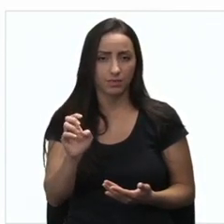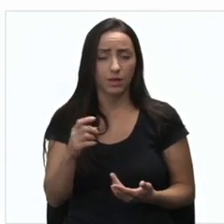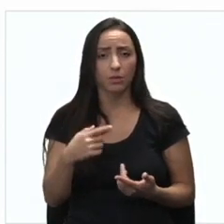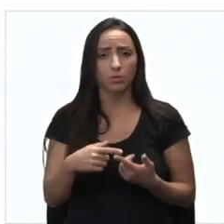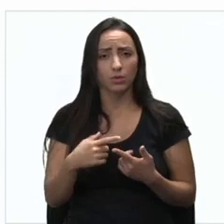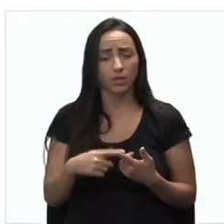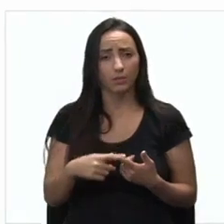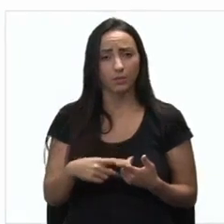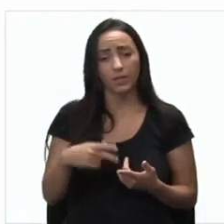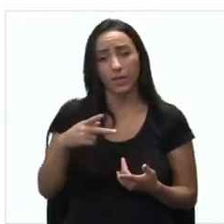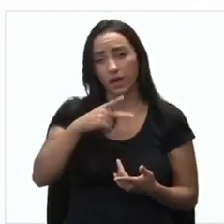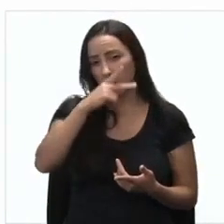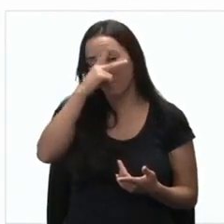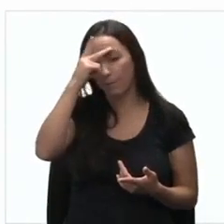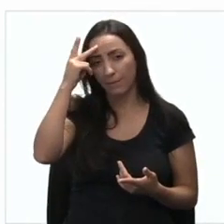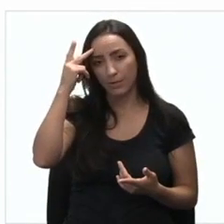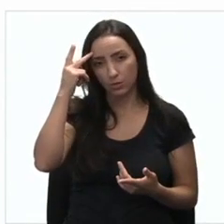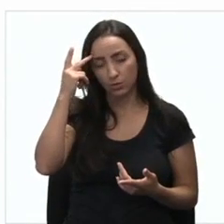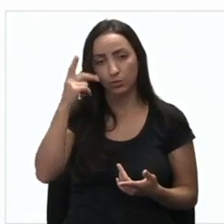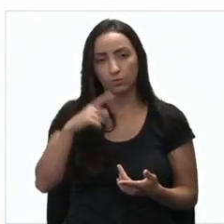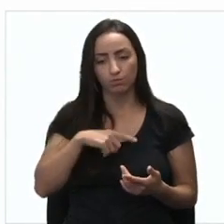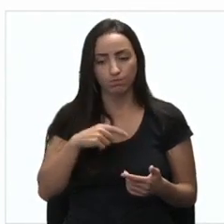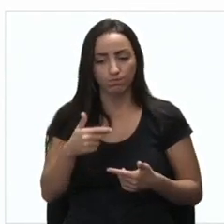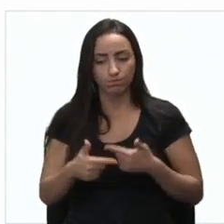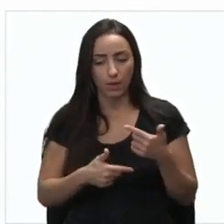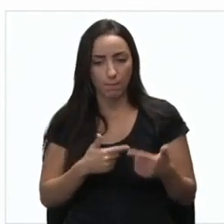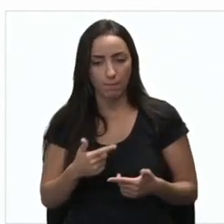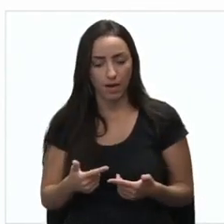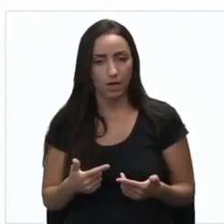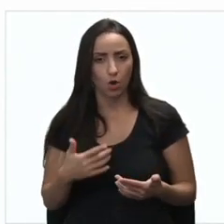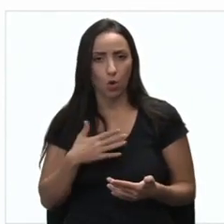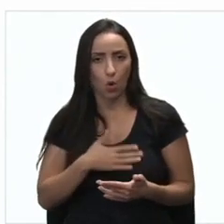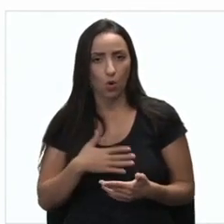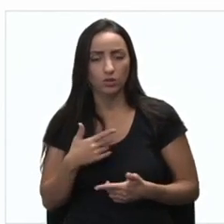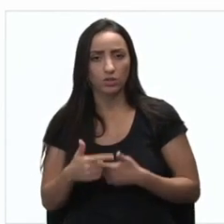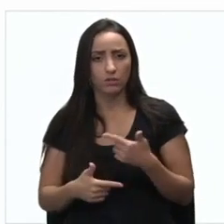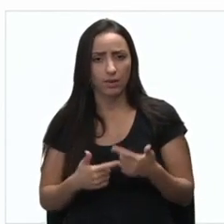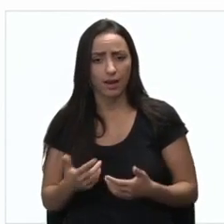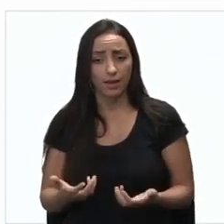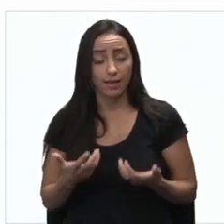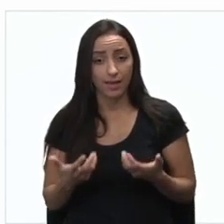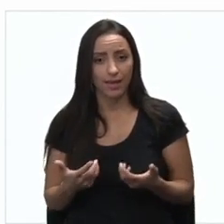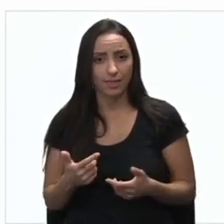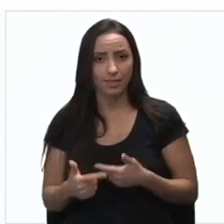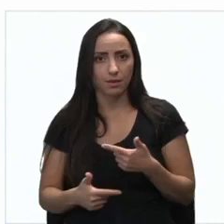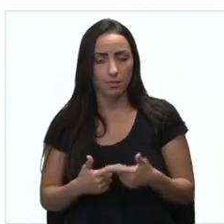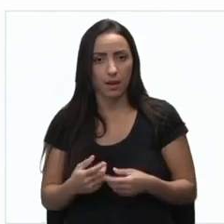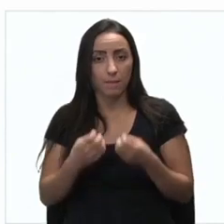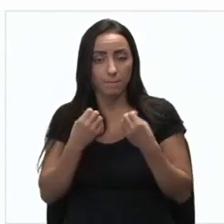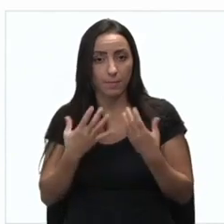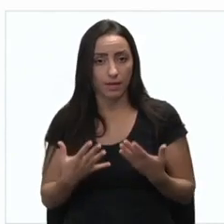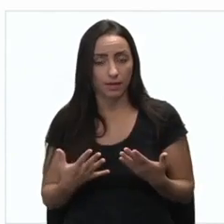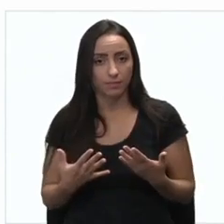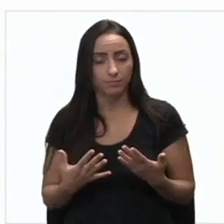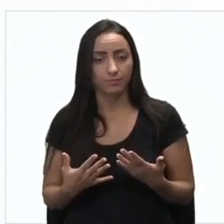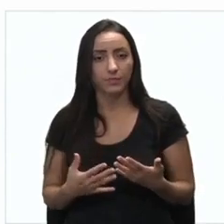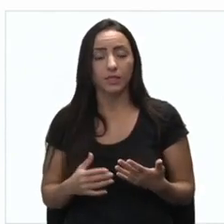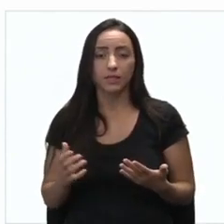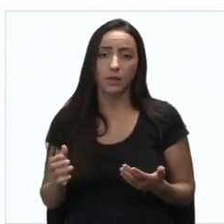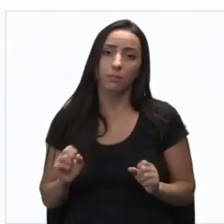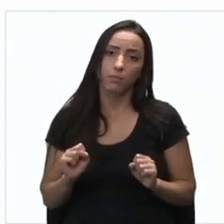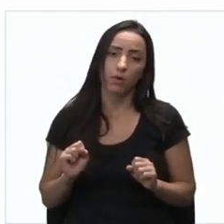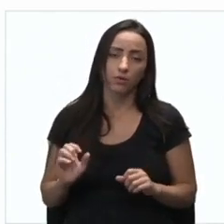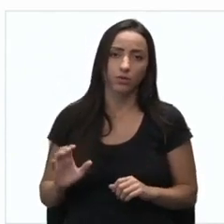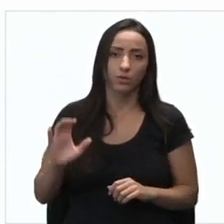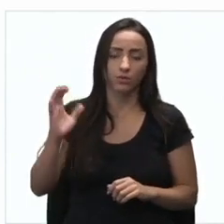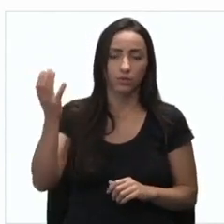vida. Ele é inerente ao trabalho, despertando aí a necessidade de encontrar alternativas perante as situações do dia a dia